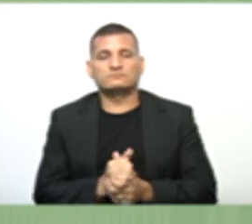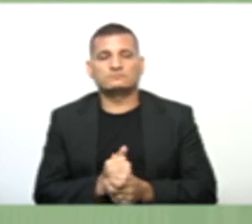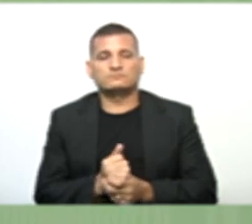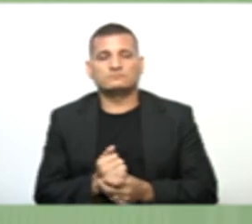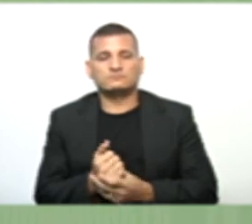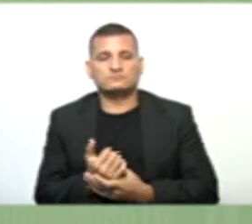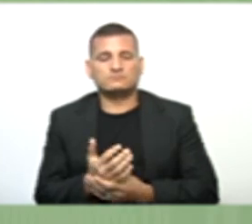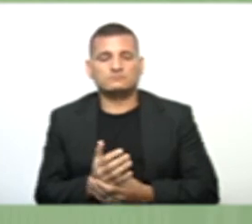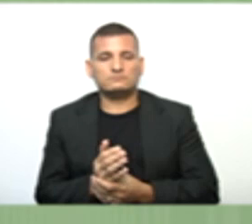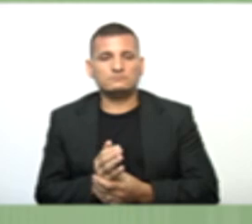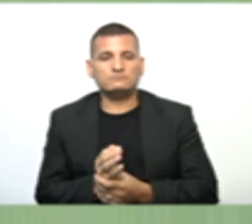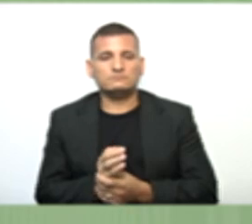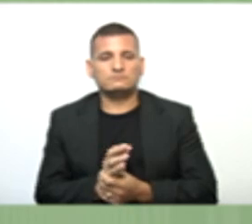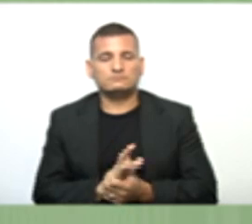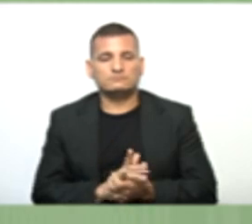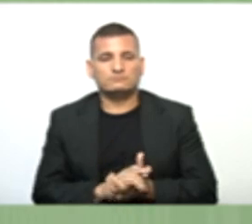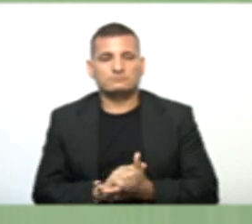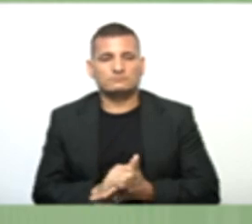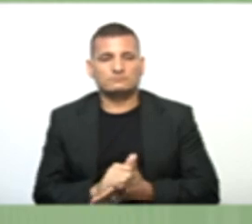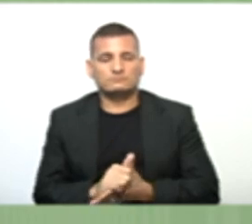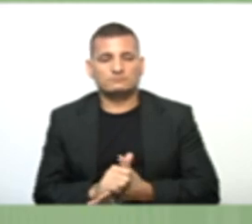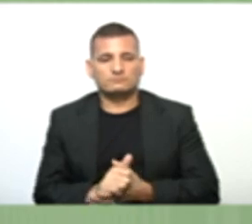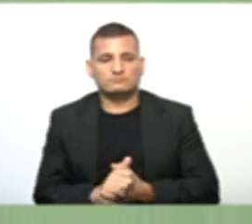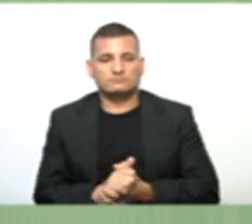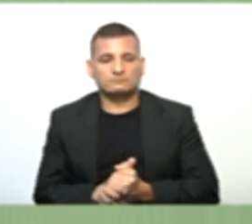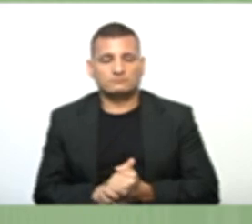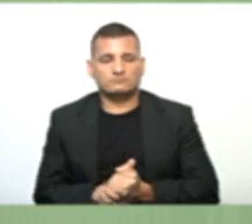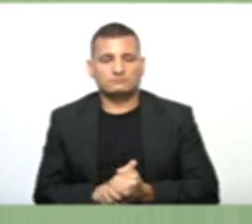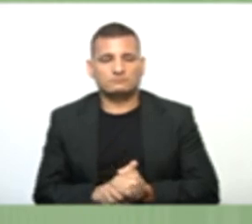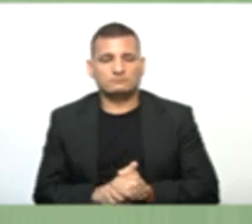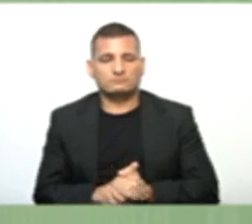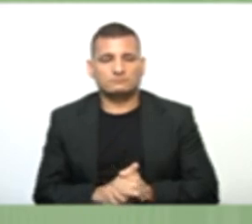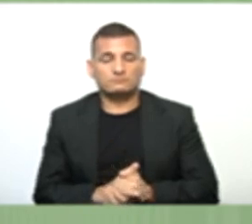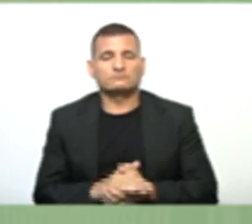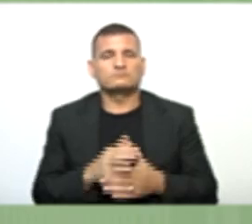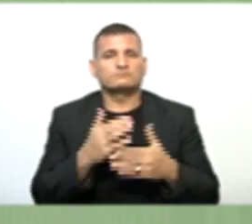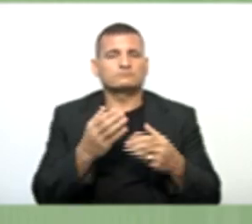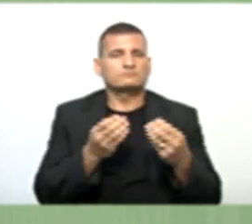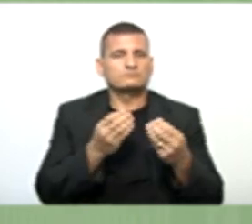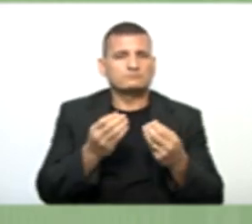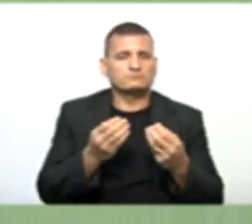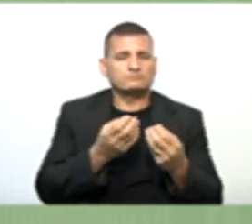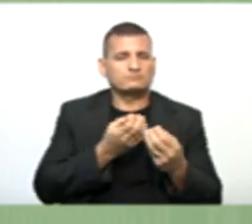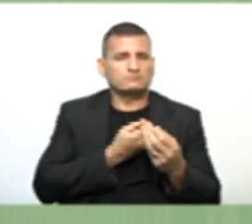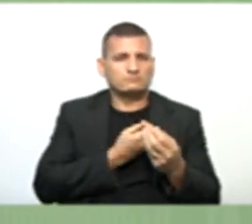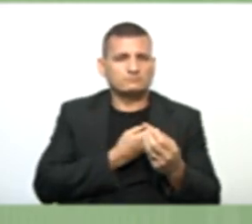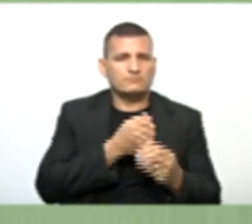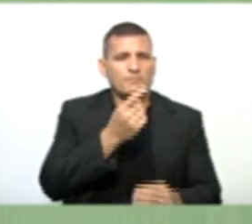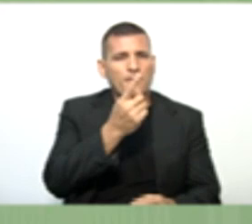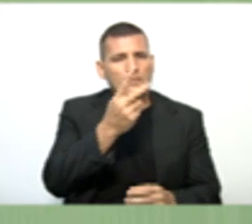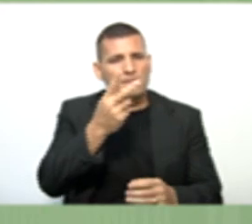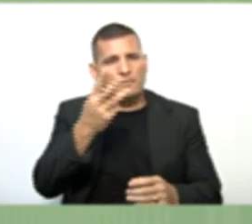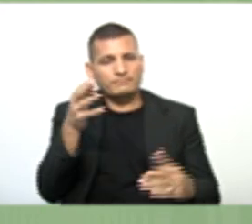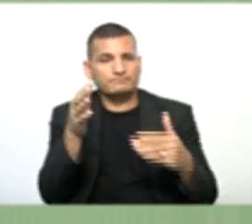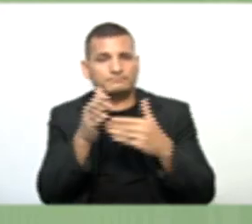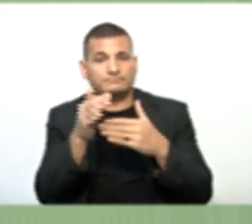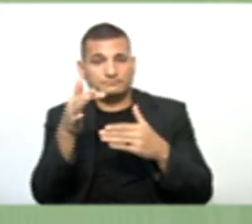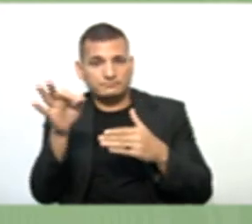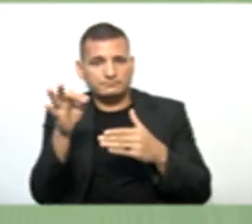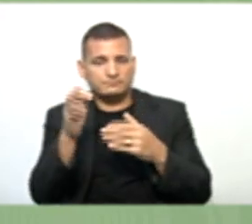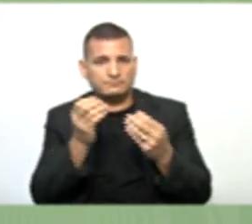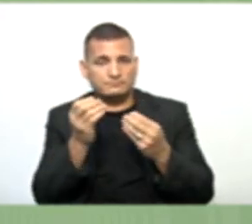aí para vocês. Bom, nós temos que ler 10 números, então nós sabemos que o comando de